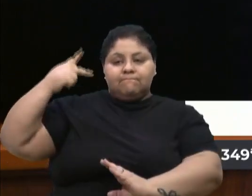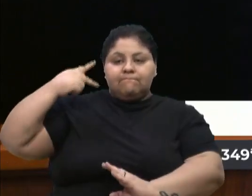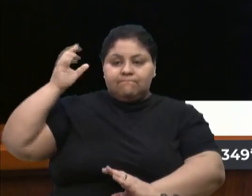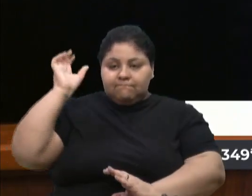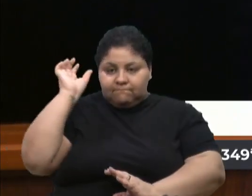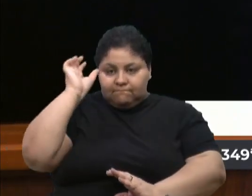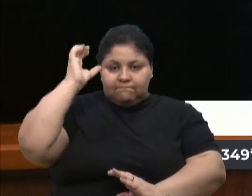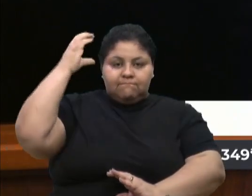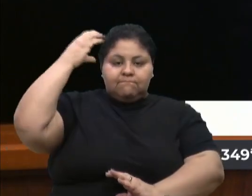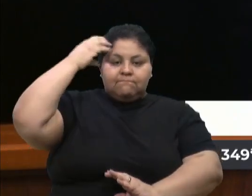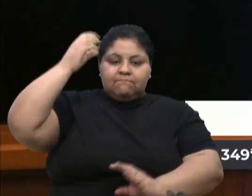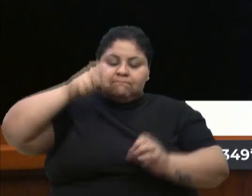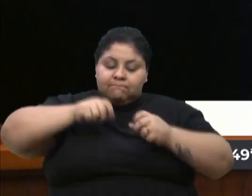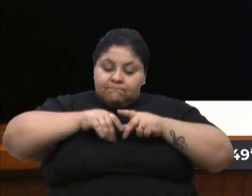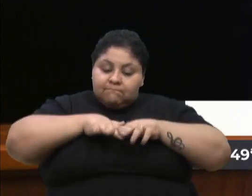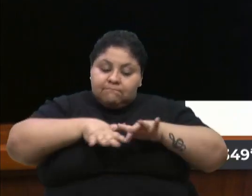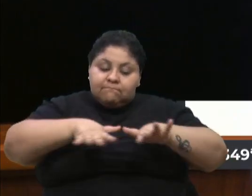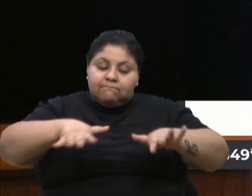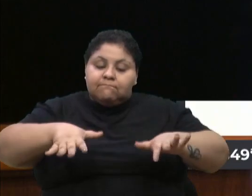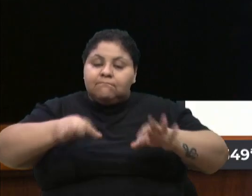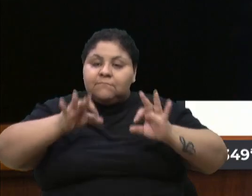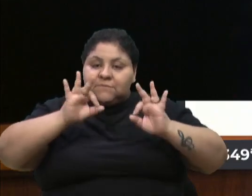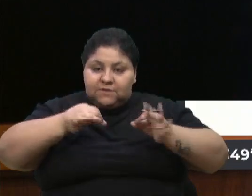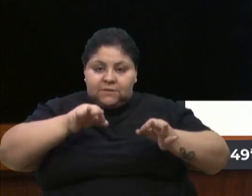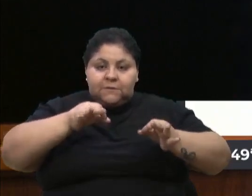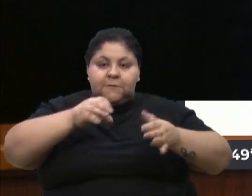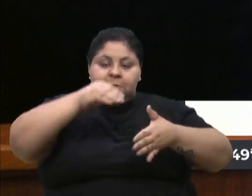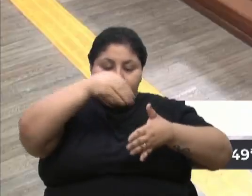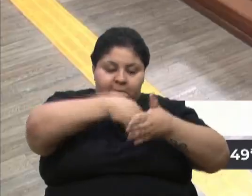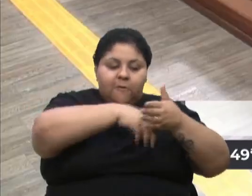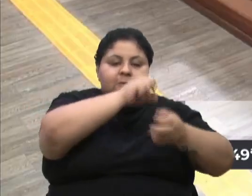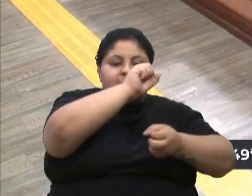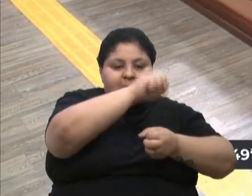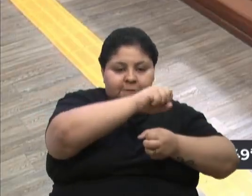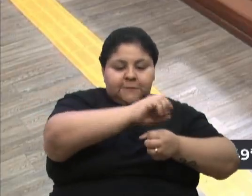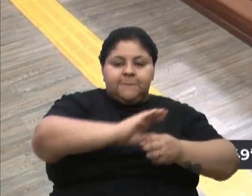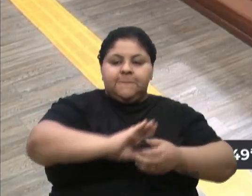proposição, com certeza será favorável. Obrigado, Clóvis Xuxa.